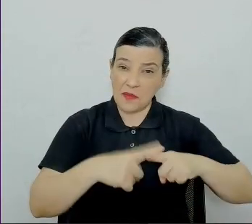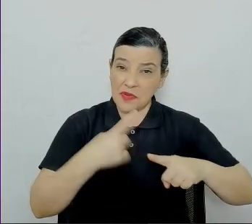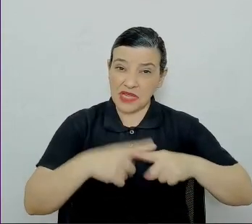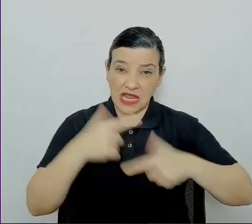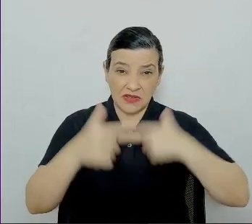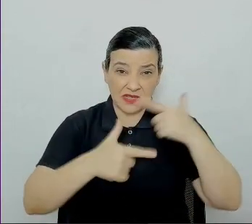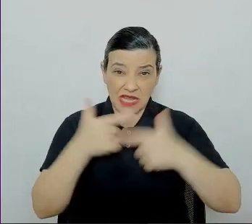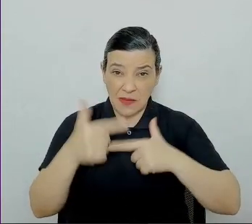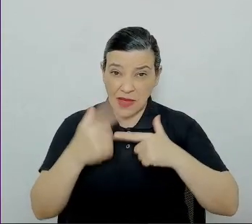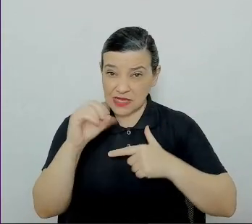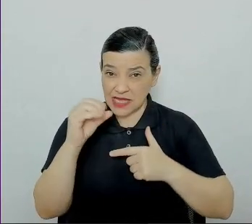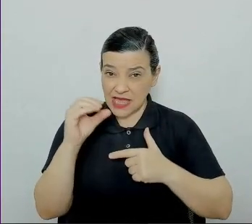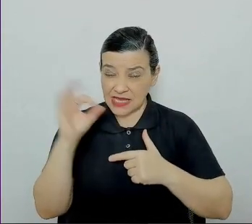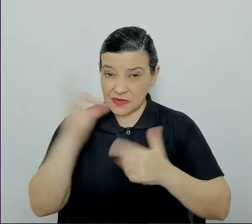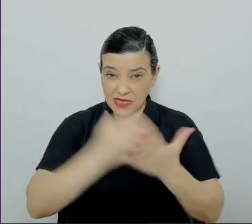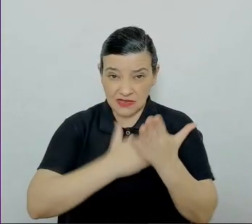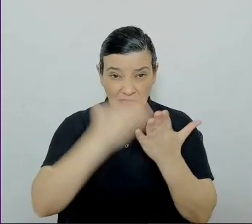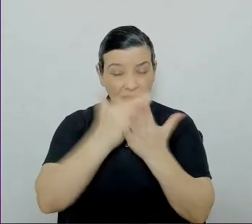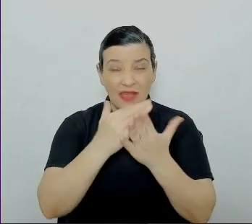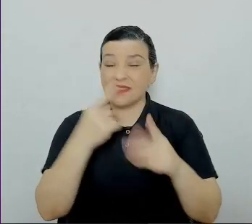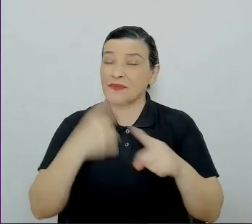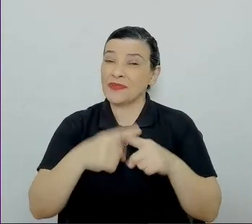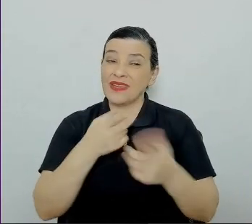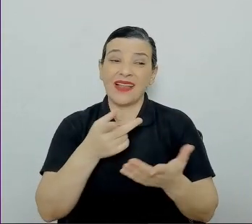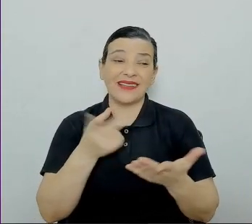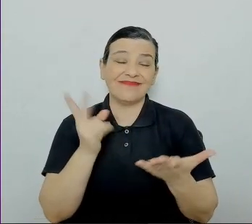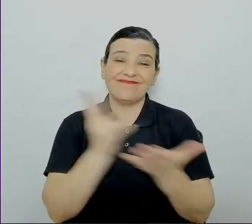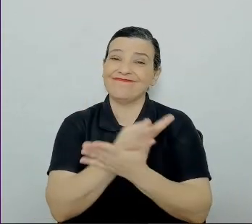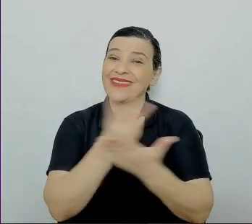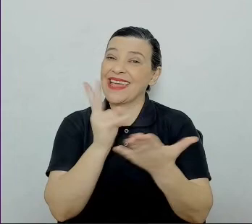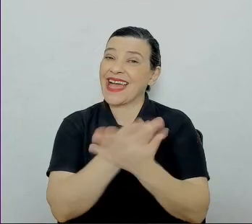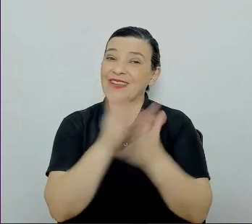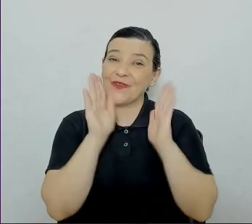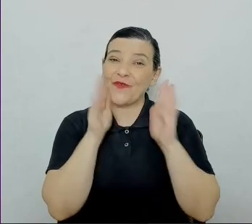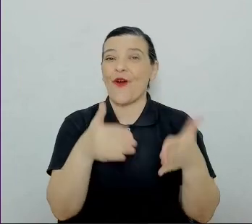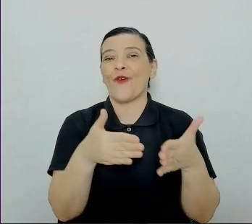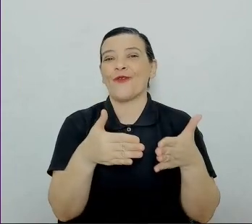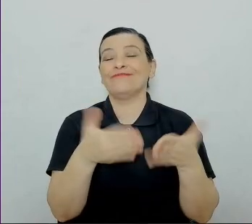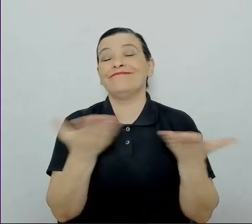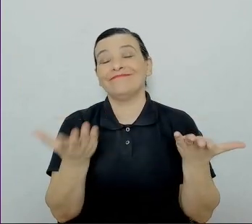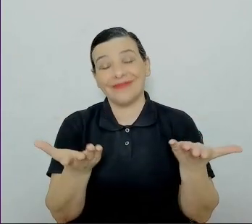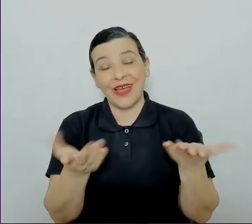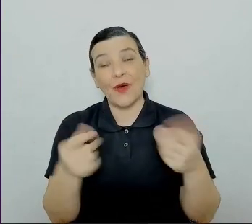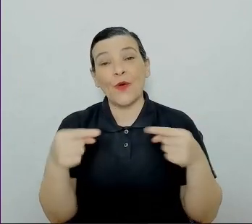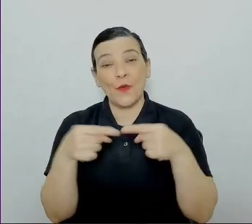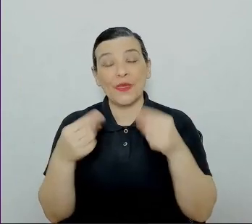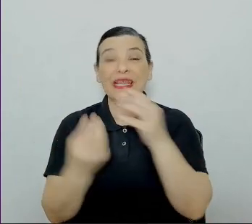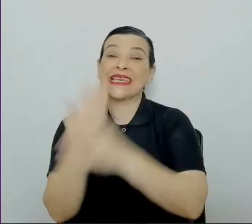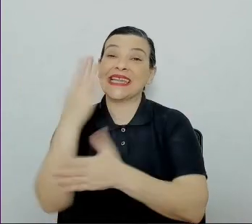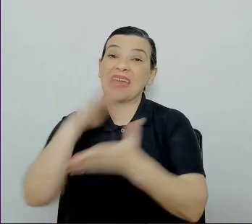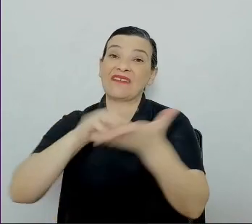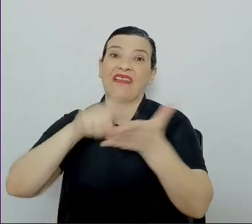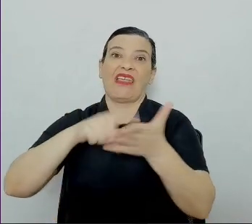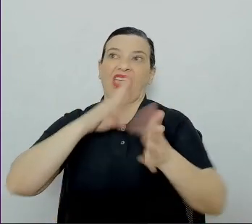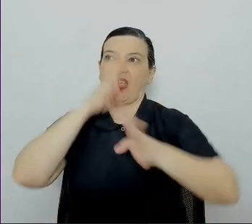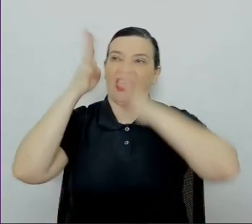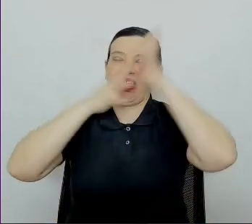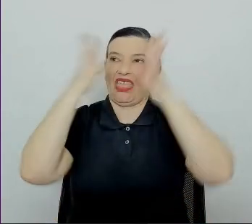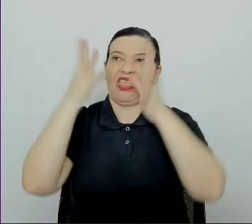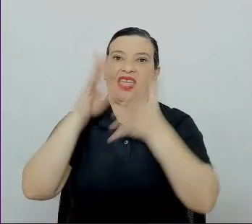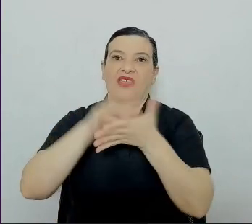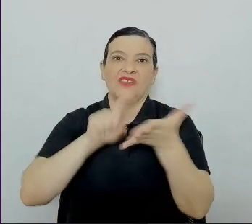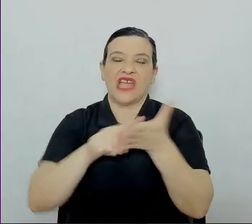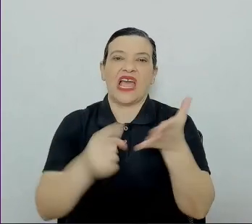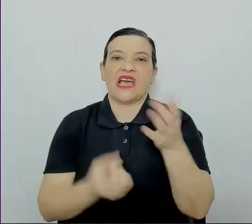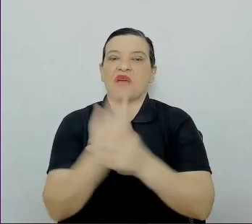mais. Elas falham porque elas trabalharam nas coisas erradas. E aí isso tem a ver com criar funcionalidade. Não adianta você sair fazendo um bocado de coisa se você não está